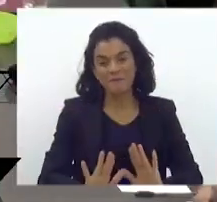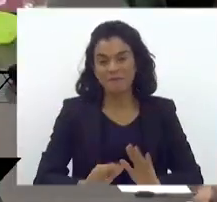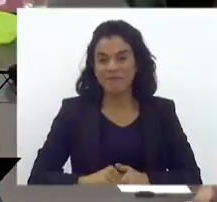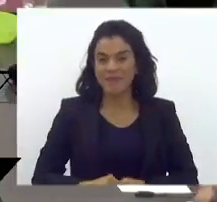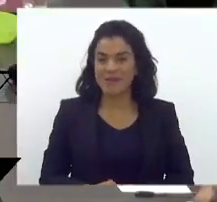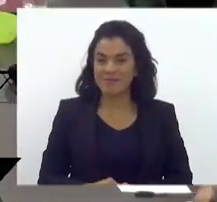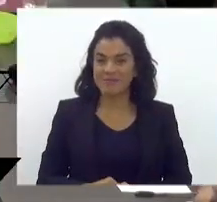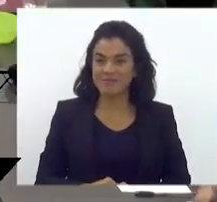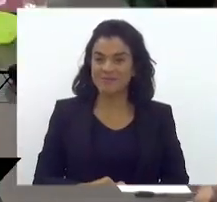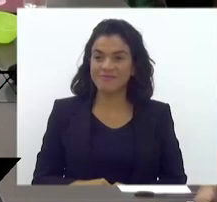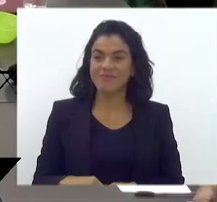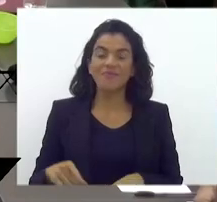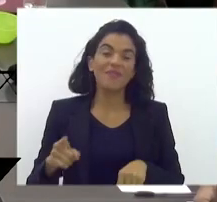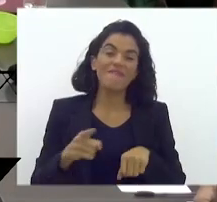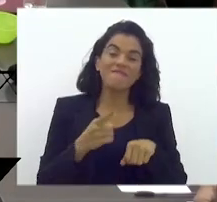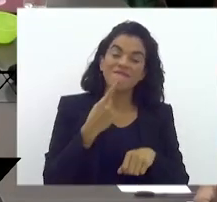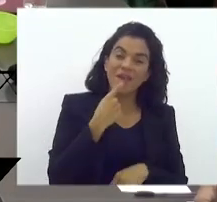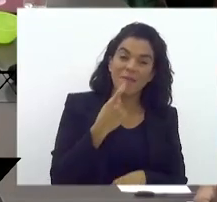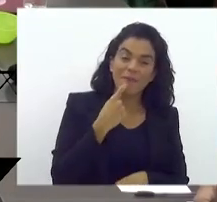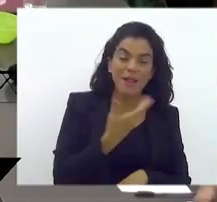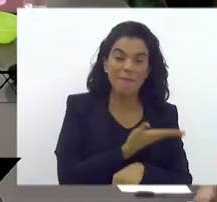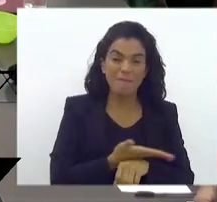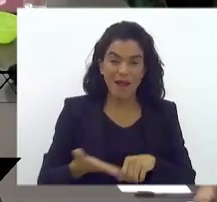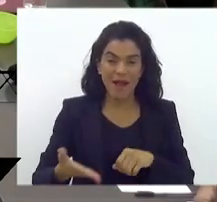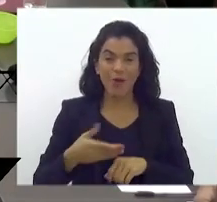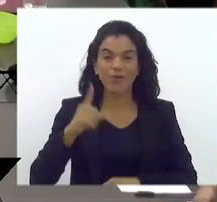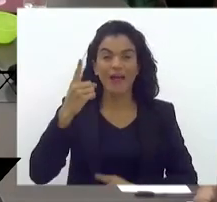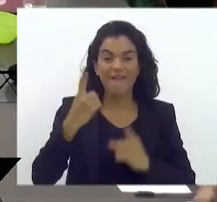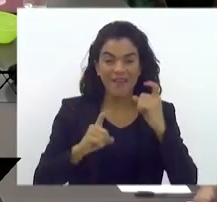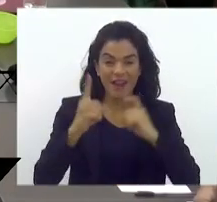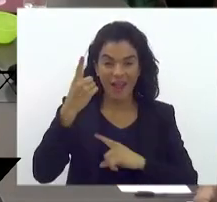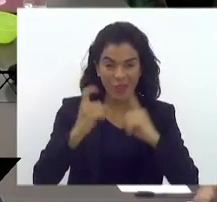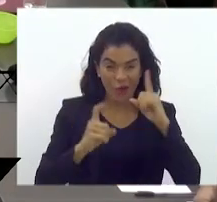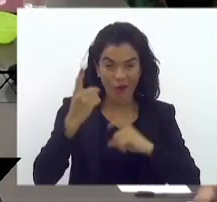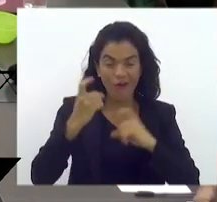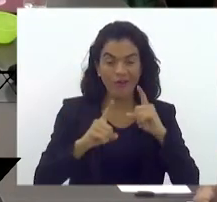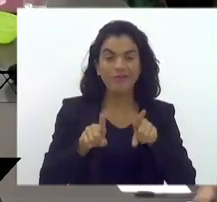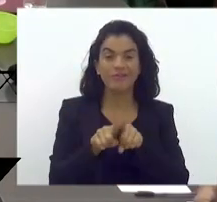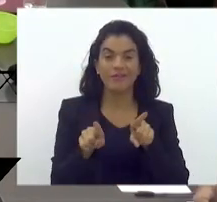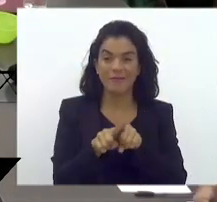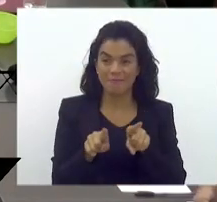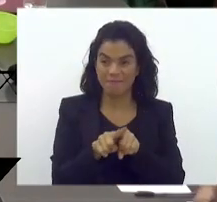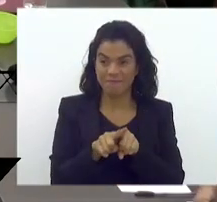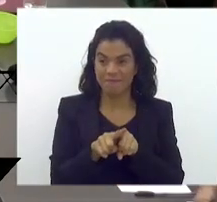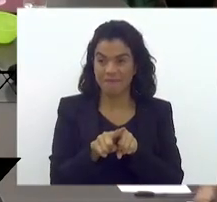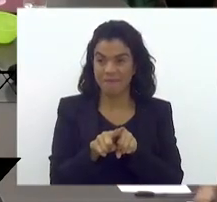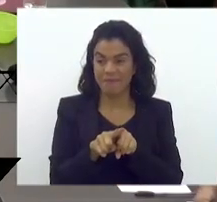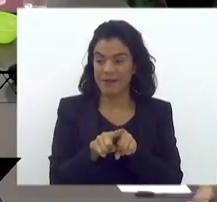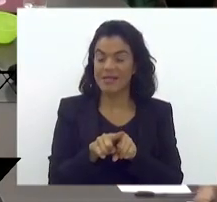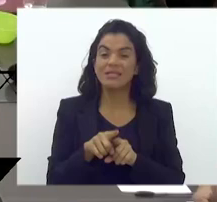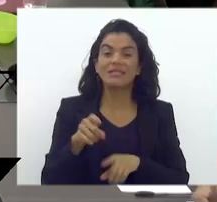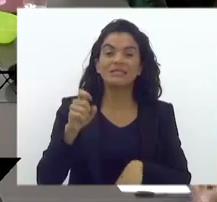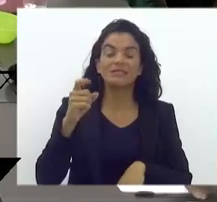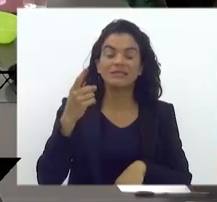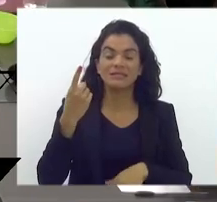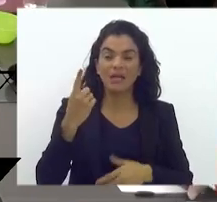Vermelho e branco da sua Viradouro e do meu Salgueiro, que ambos... E dizer ao deputado Luiz Paulo que essa semana eu fiquei de